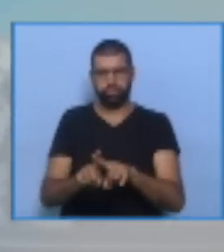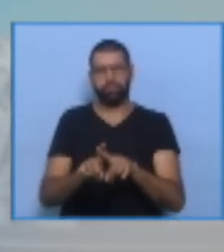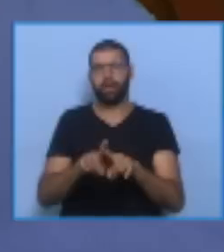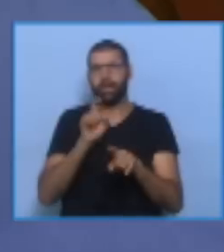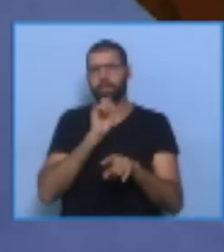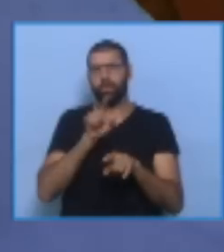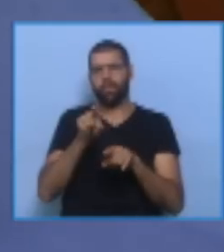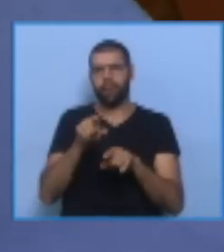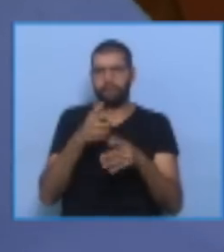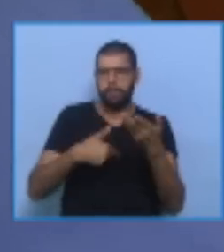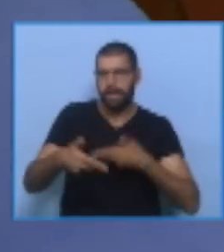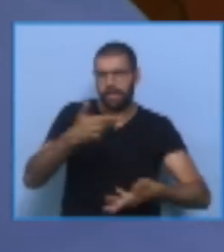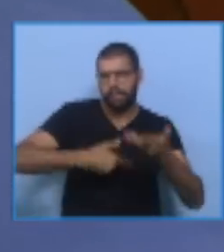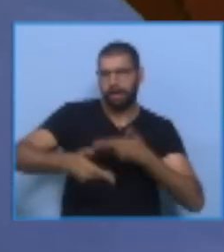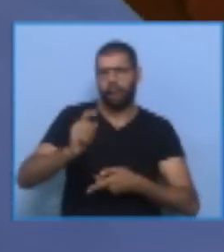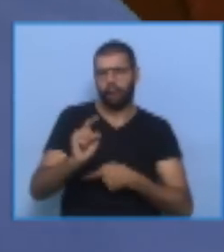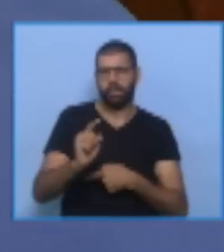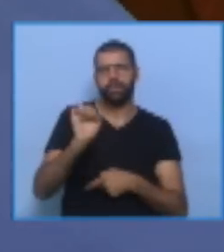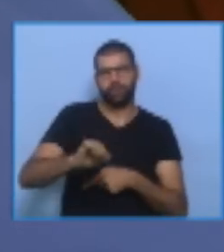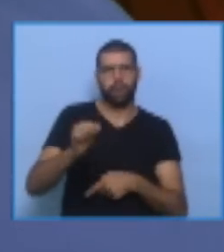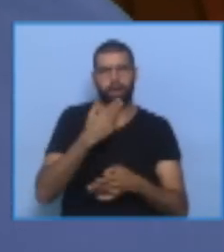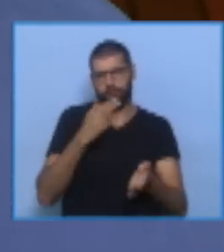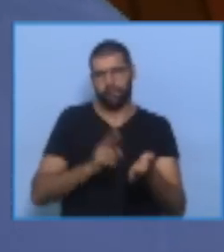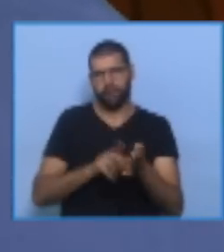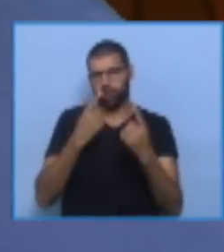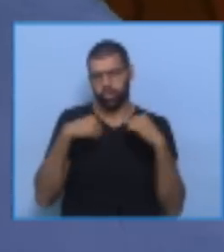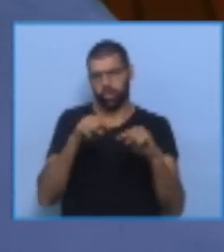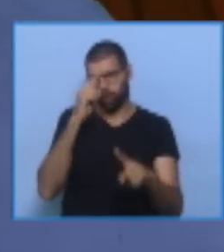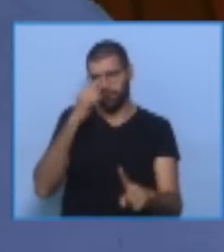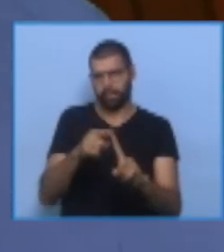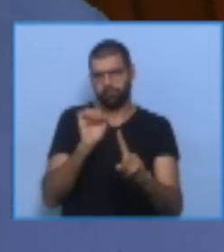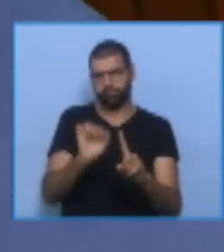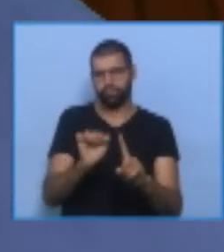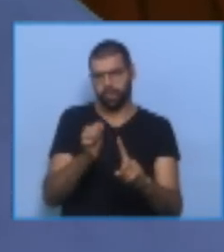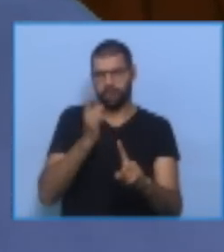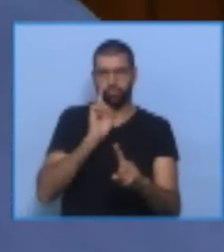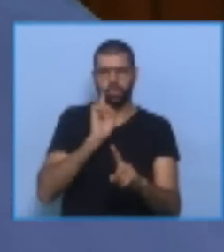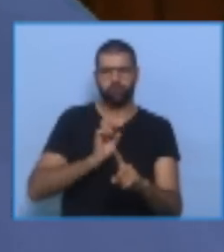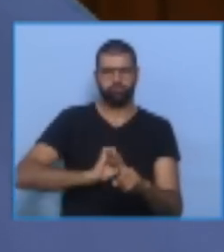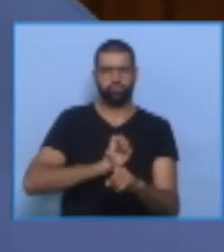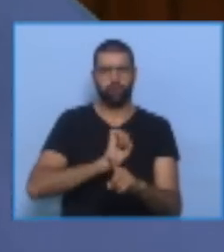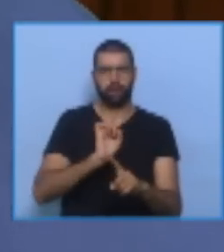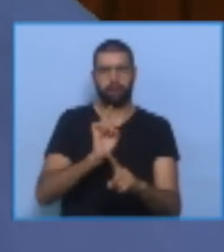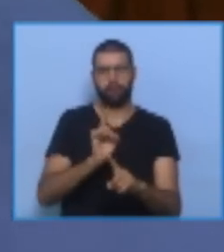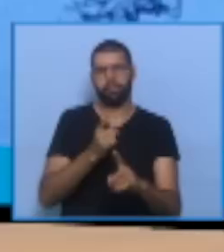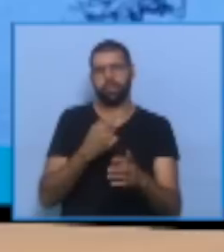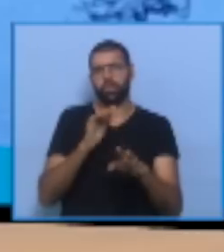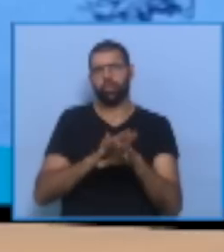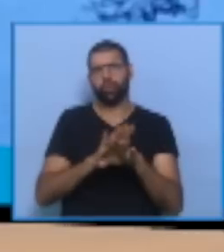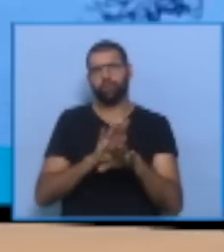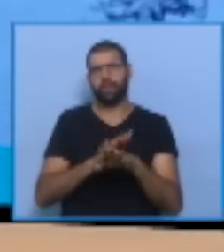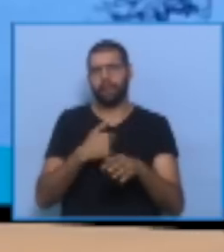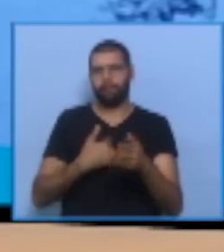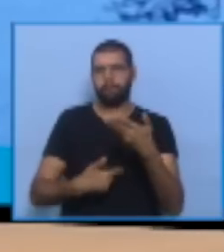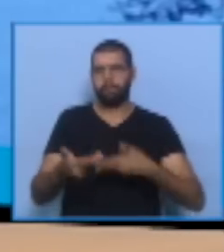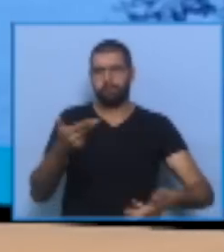ser tudo isto partilhado. Exatamente. Esta reunião tem um caráter para nós muito importante, porque é uma forma de